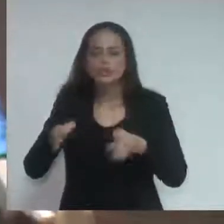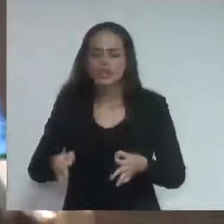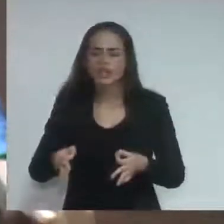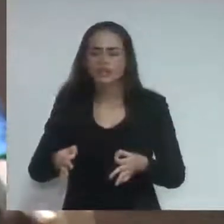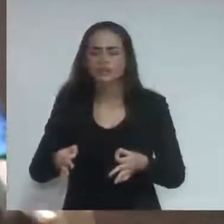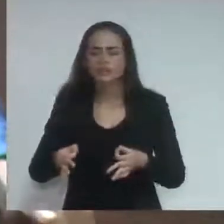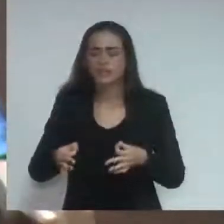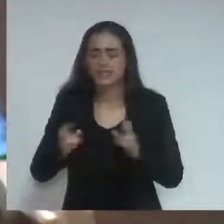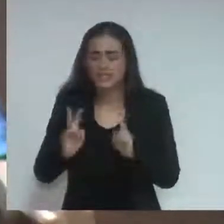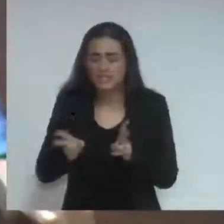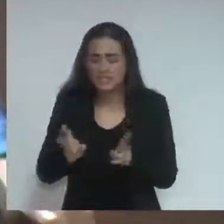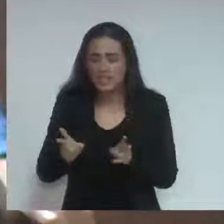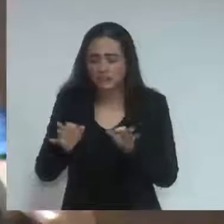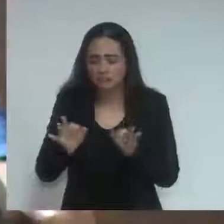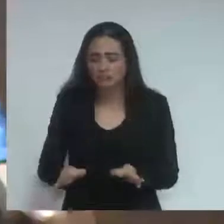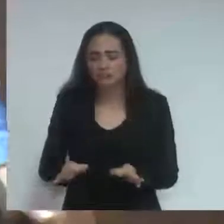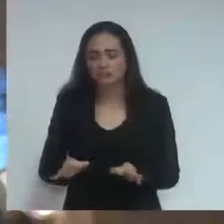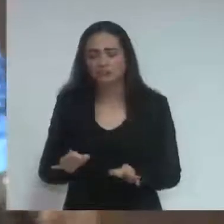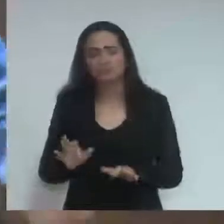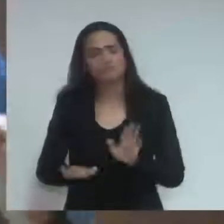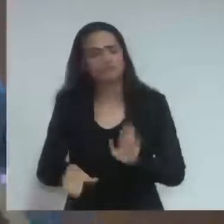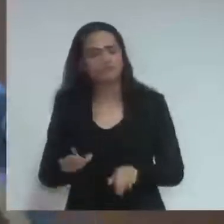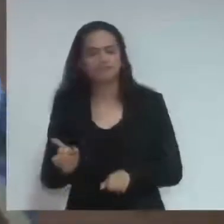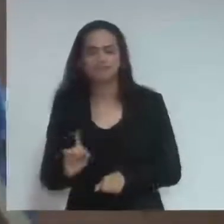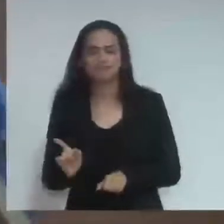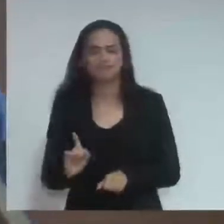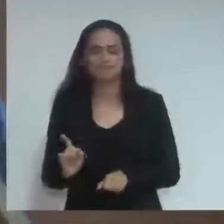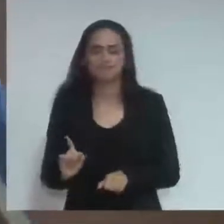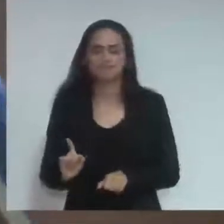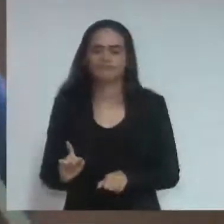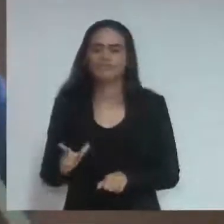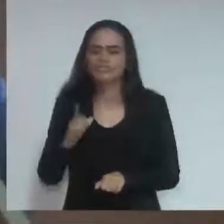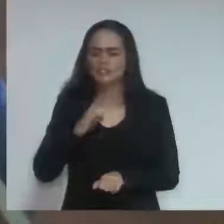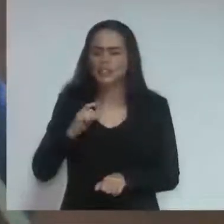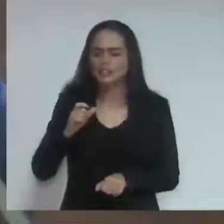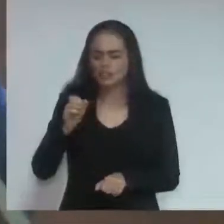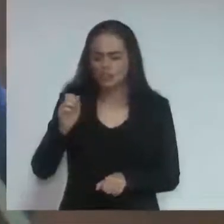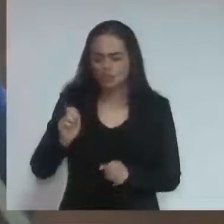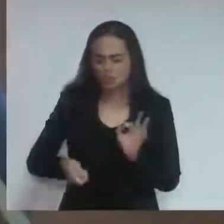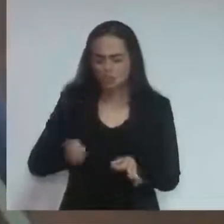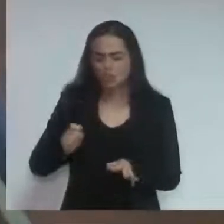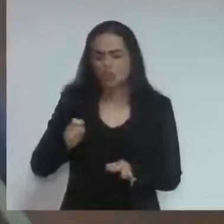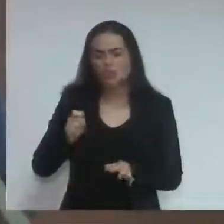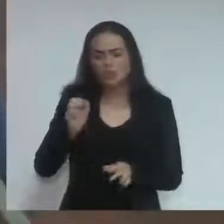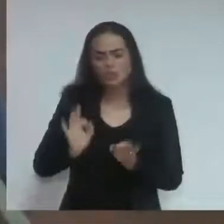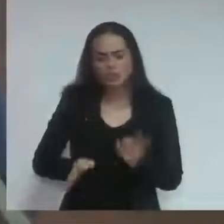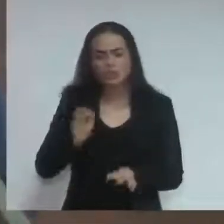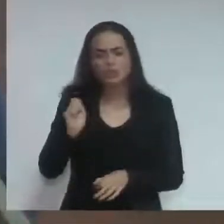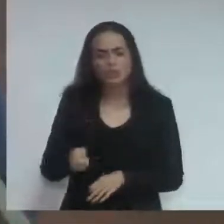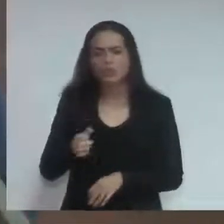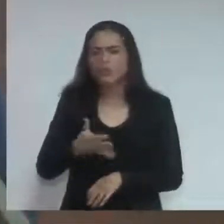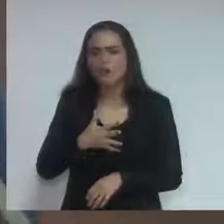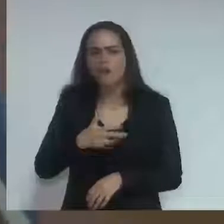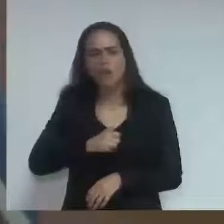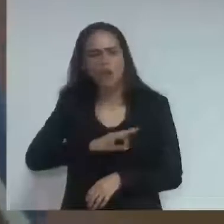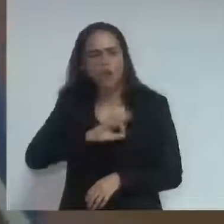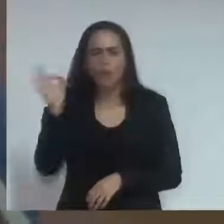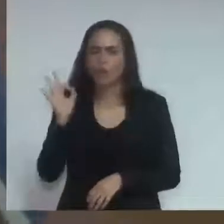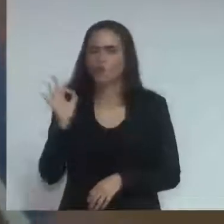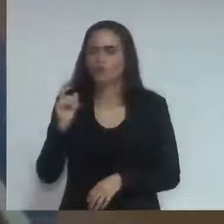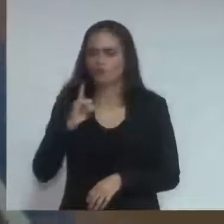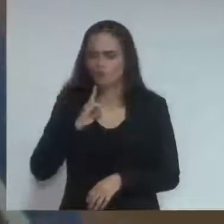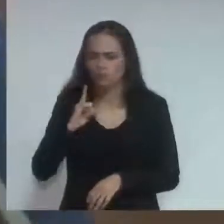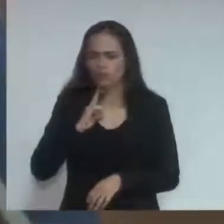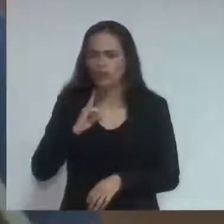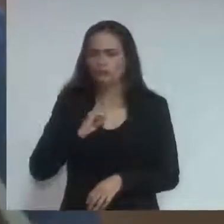às vezes é justo, às vezes não. Tem ótimos juízes, tem outros que não. Tem muitos